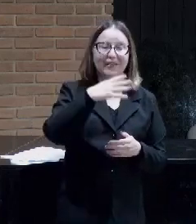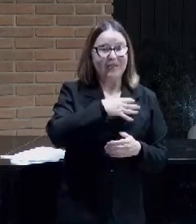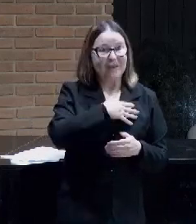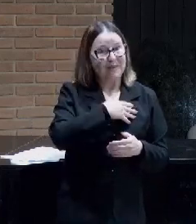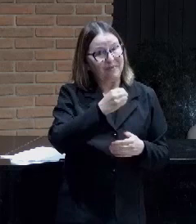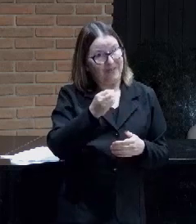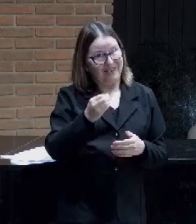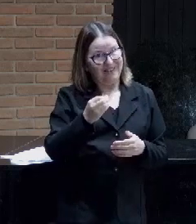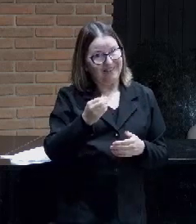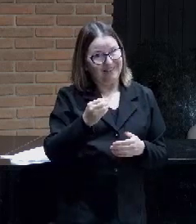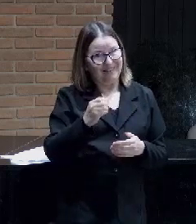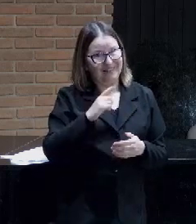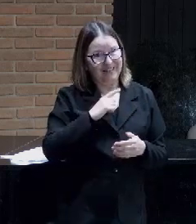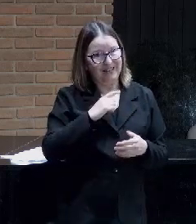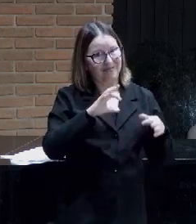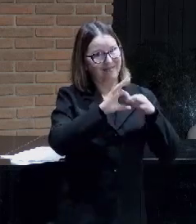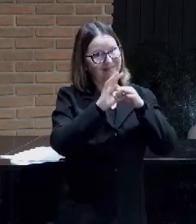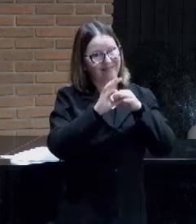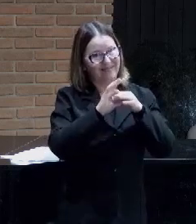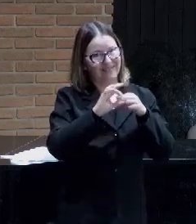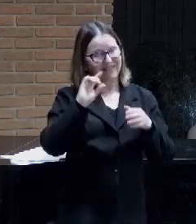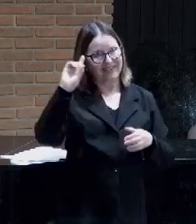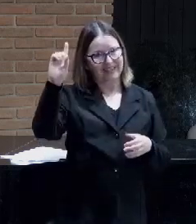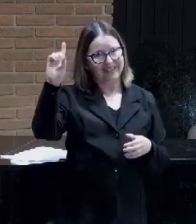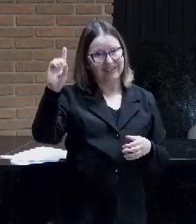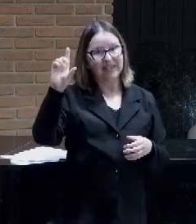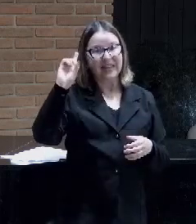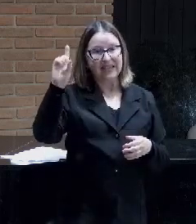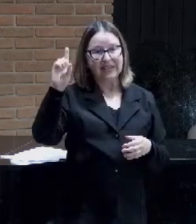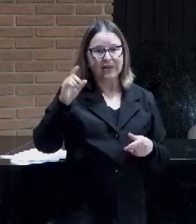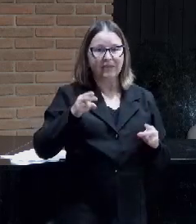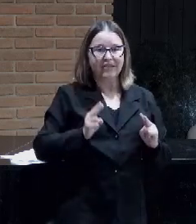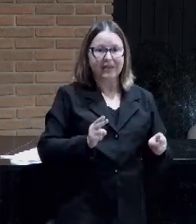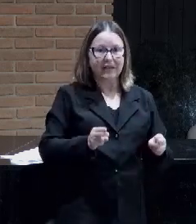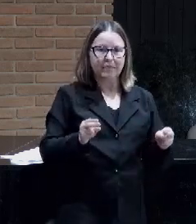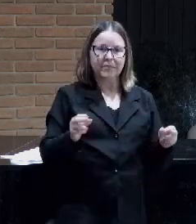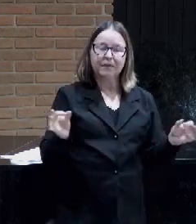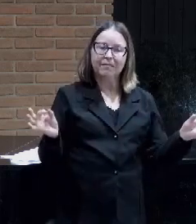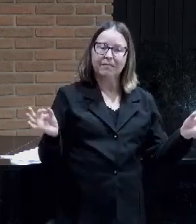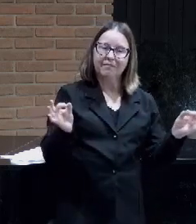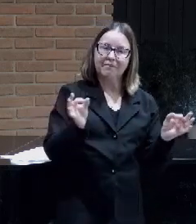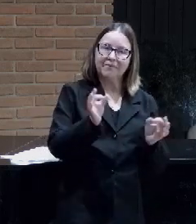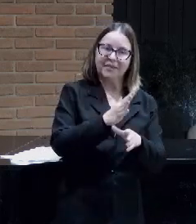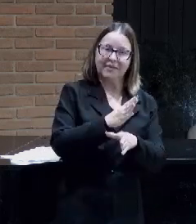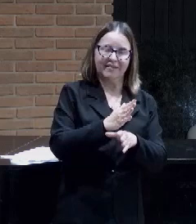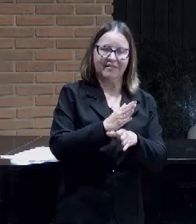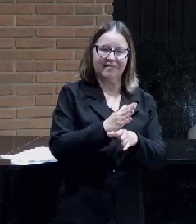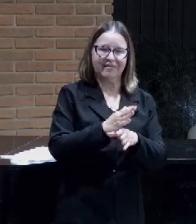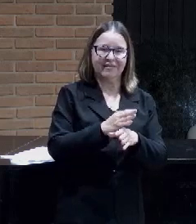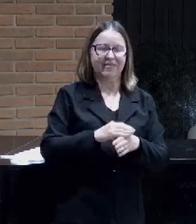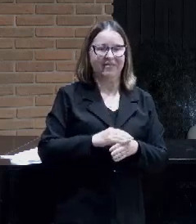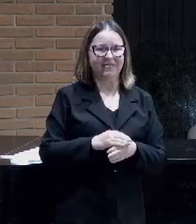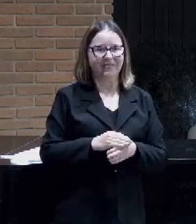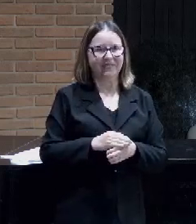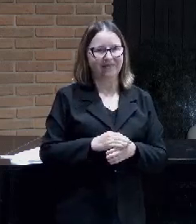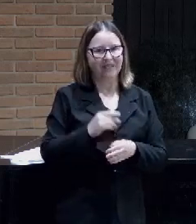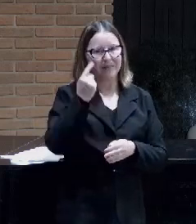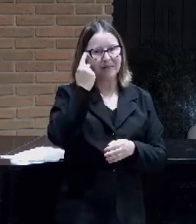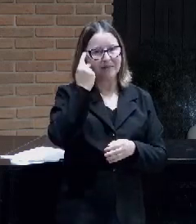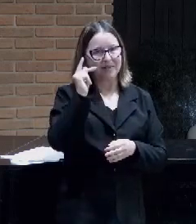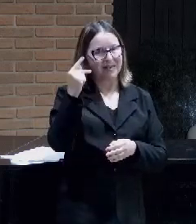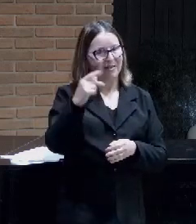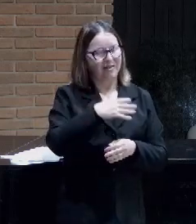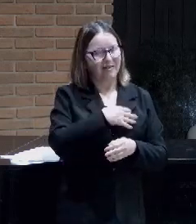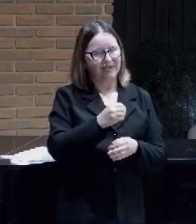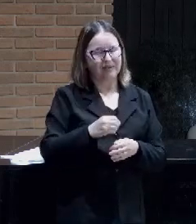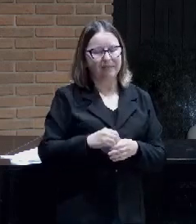relacionamento pessoal com Ele. Deus está sempre pronto a nos perdoar, assim como Ele esteve com os filhos pródigos. É interessante pensar que não era